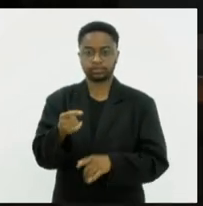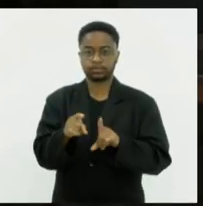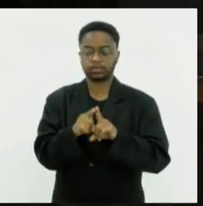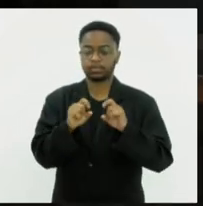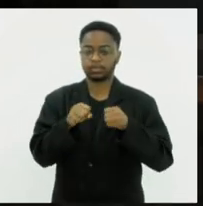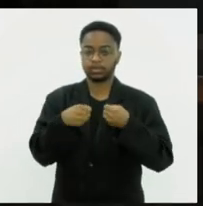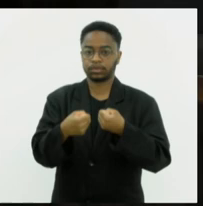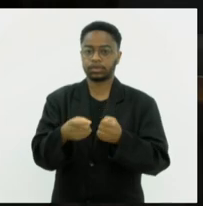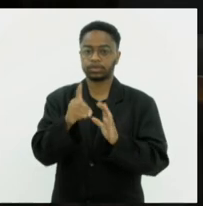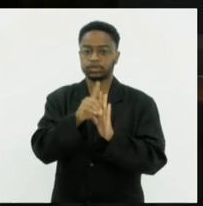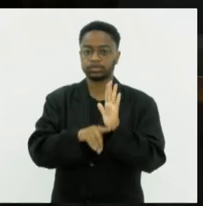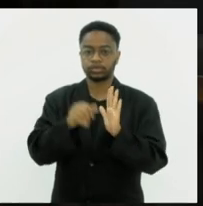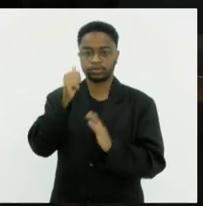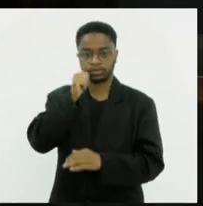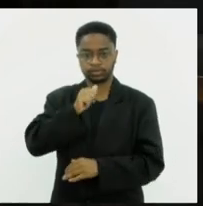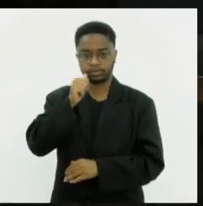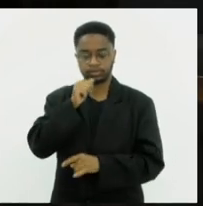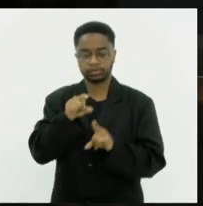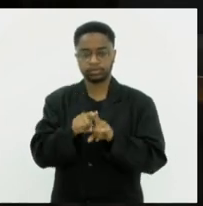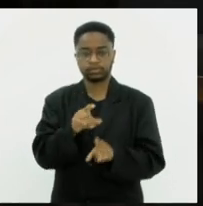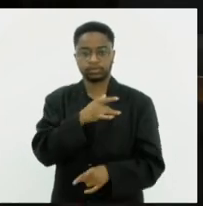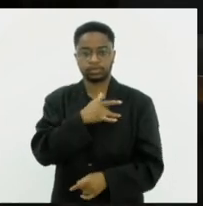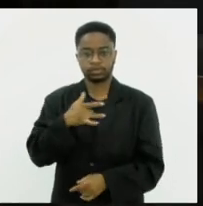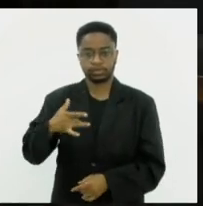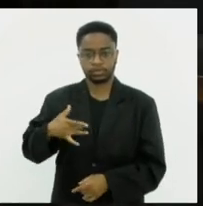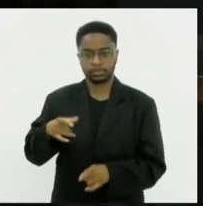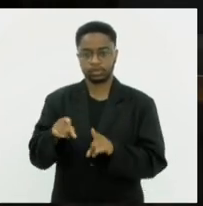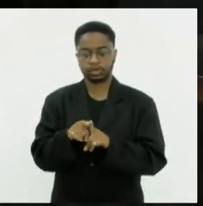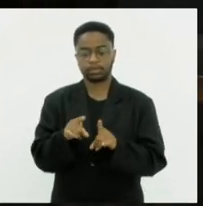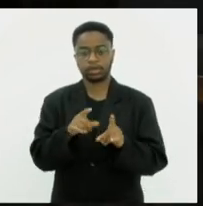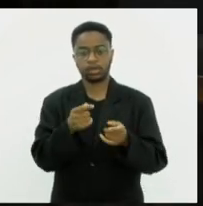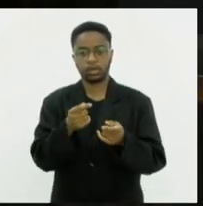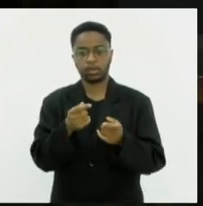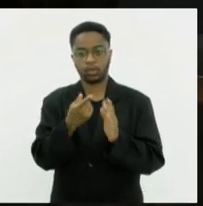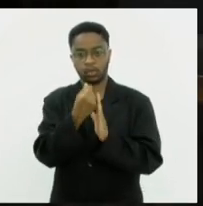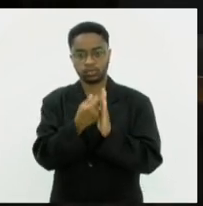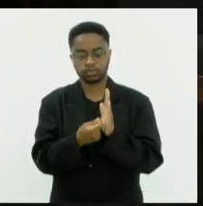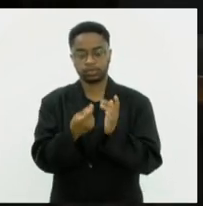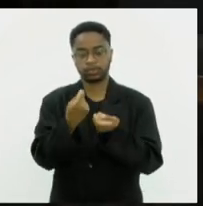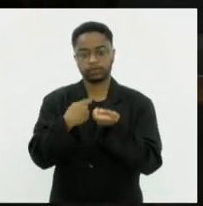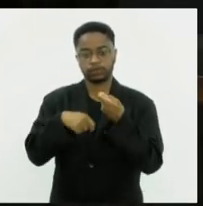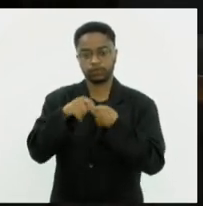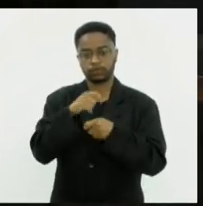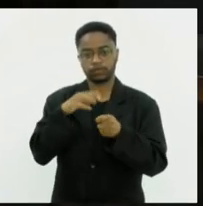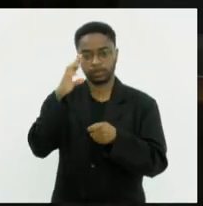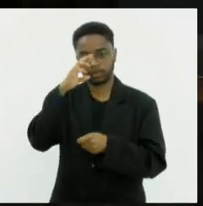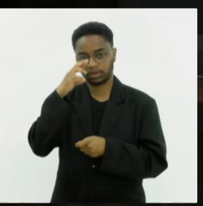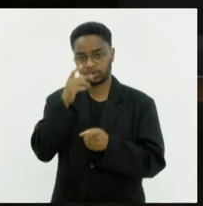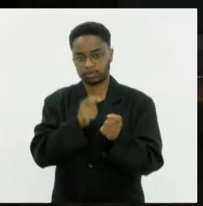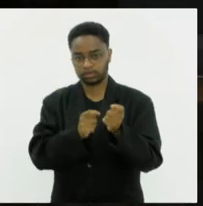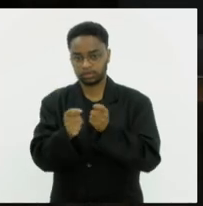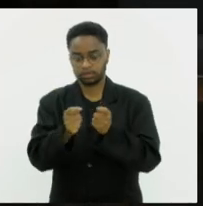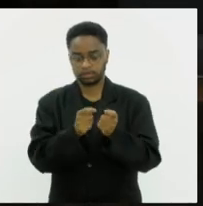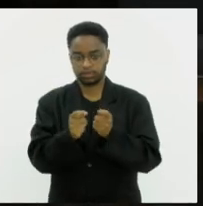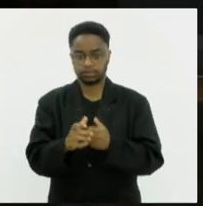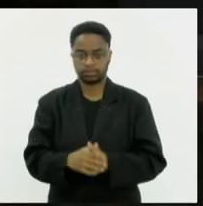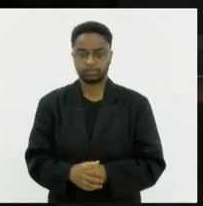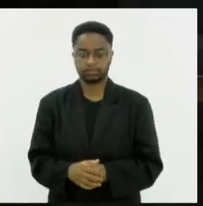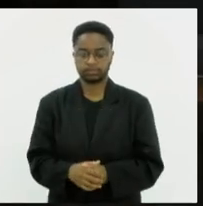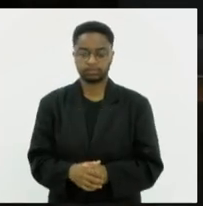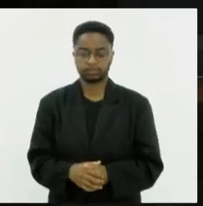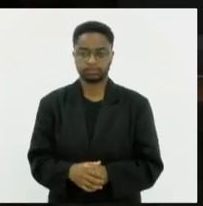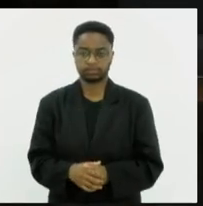Defesa dos Direitos da Mulher, de Saúde e de Orçamento, Finanças, Fiscalização Financeira e